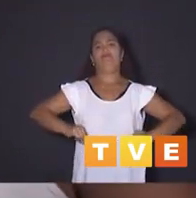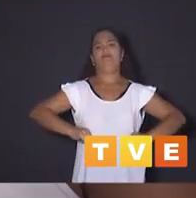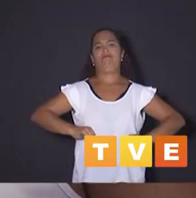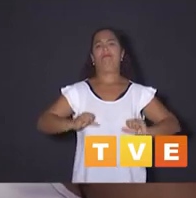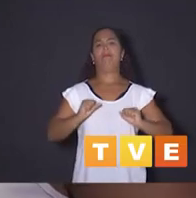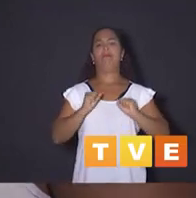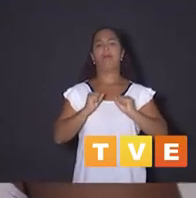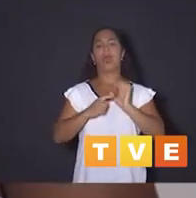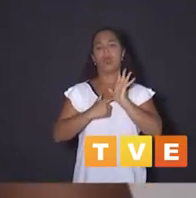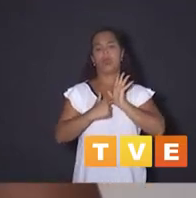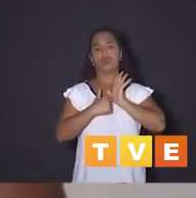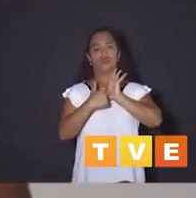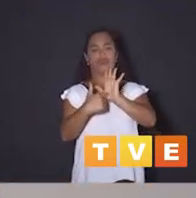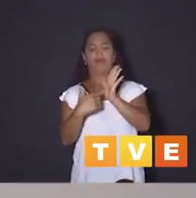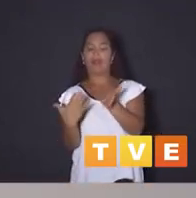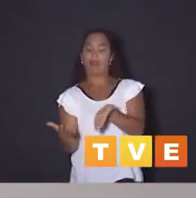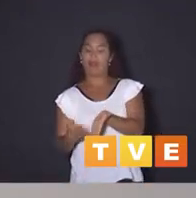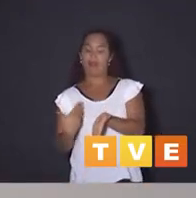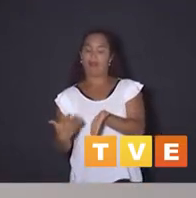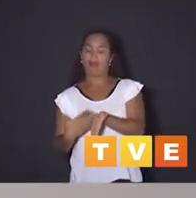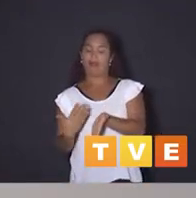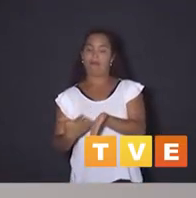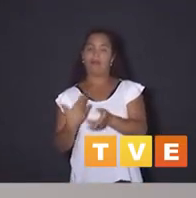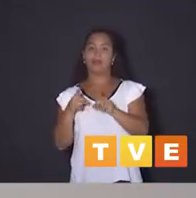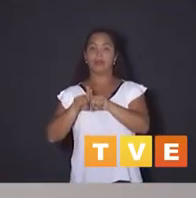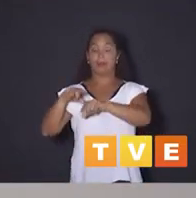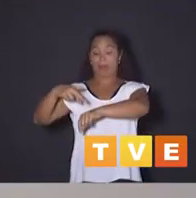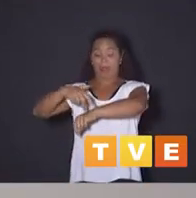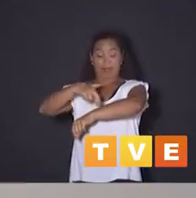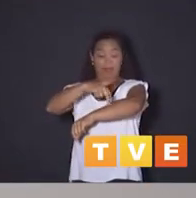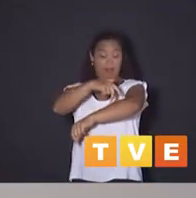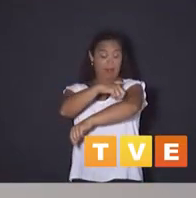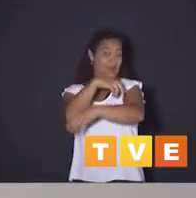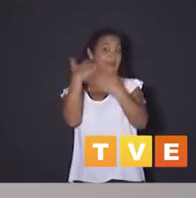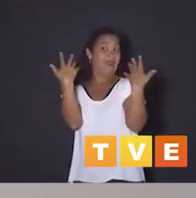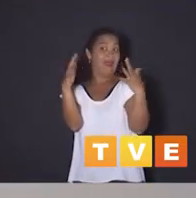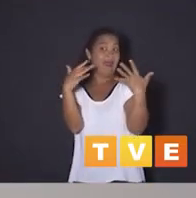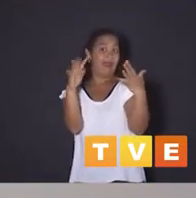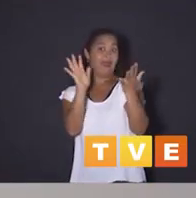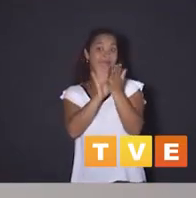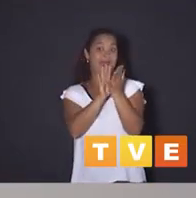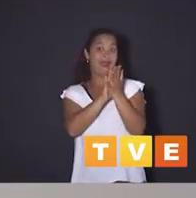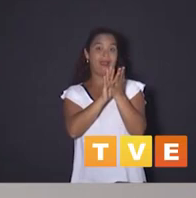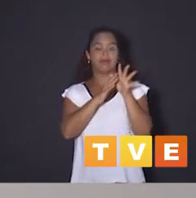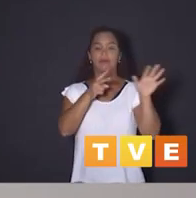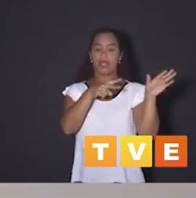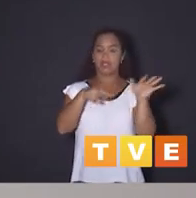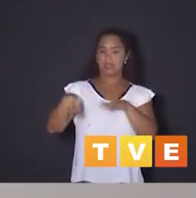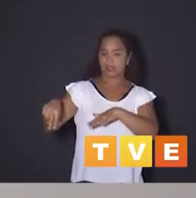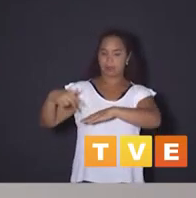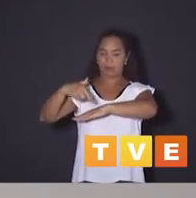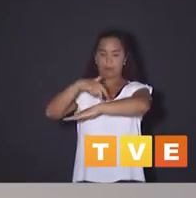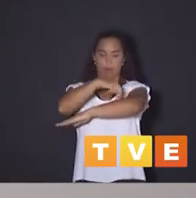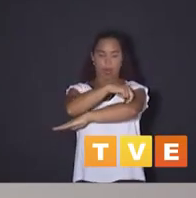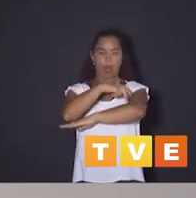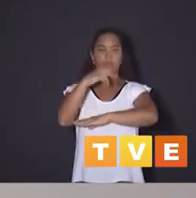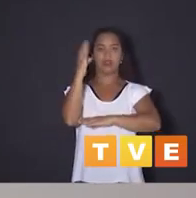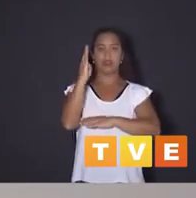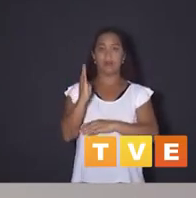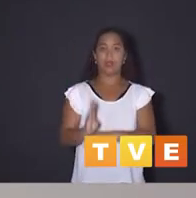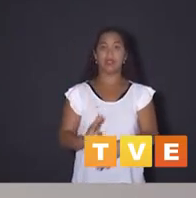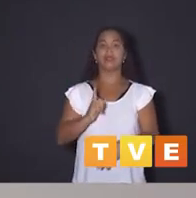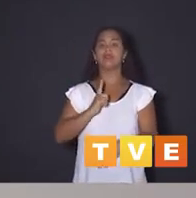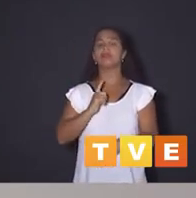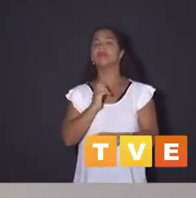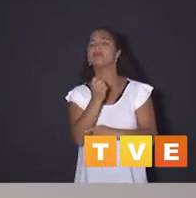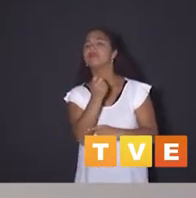uma passarela de moda numa revista de moda né e nas nas principais semanas de moda brasileiras se a gente for contar a quantidade de